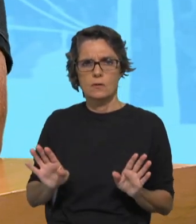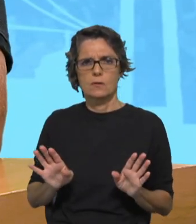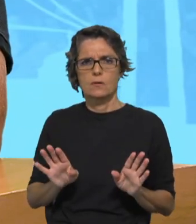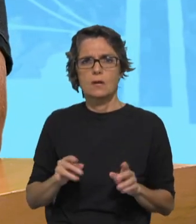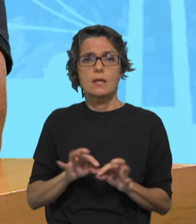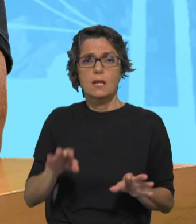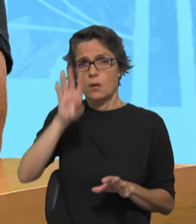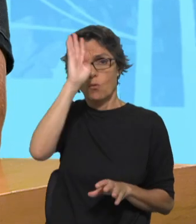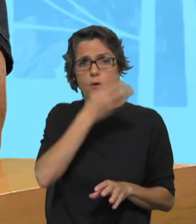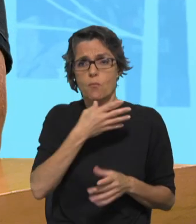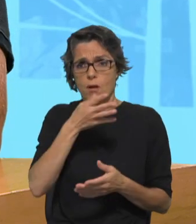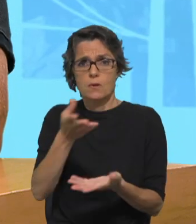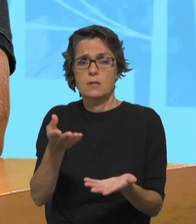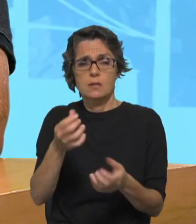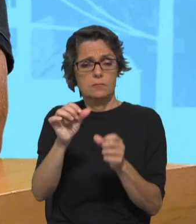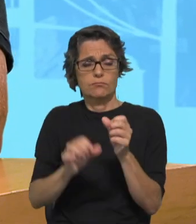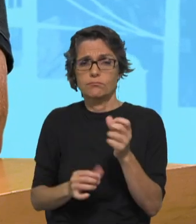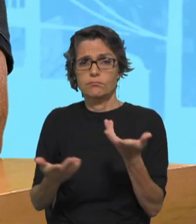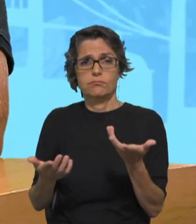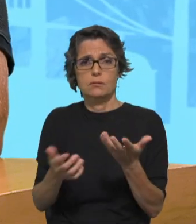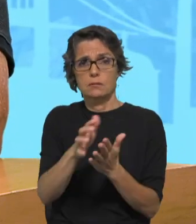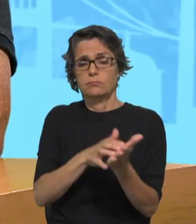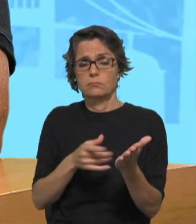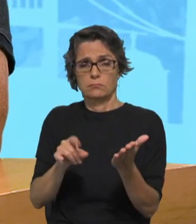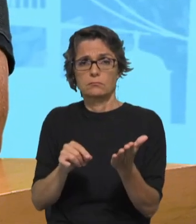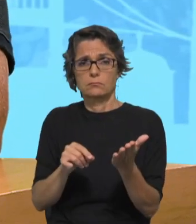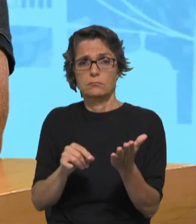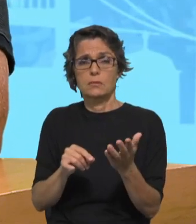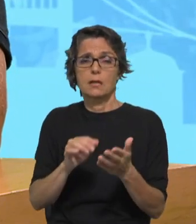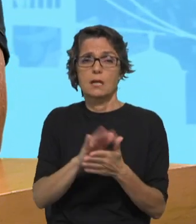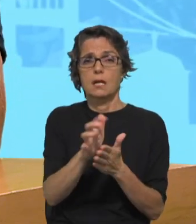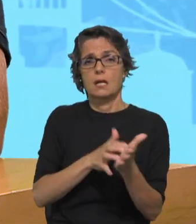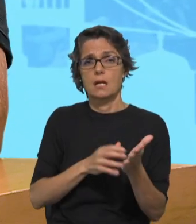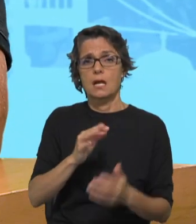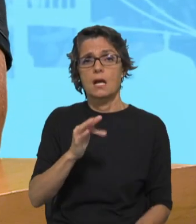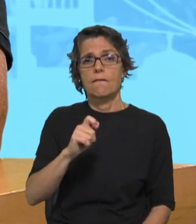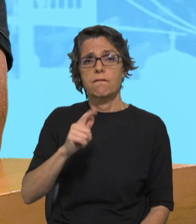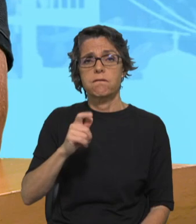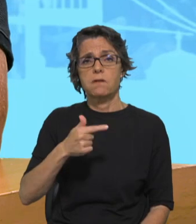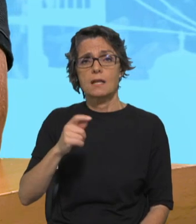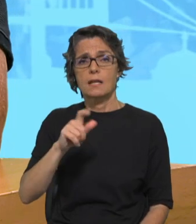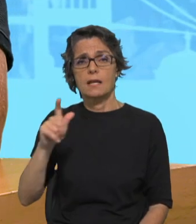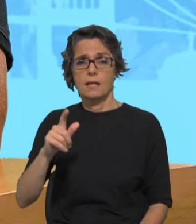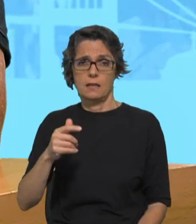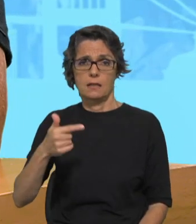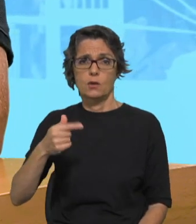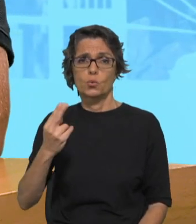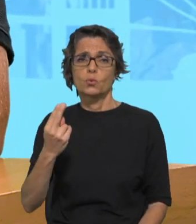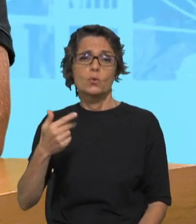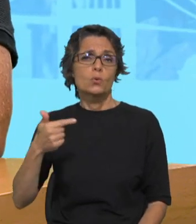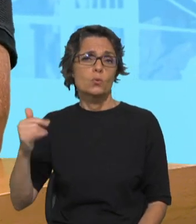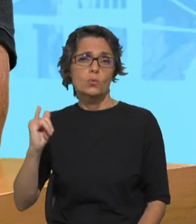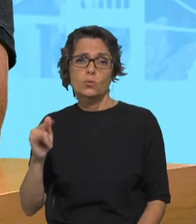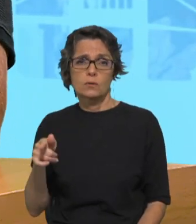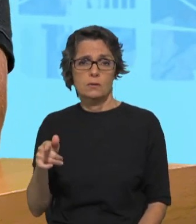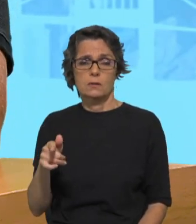Francisco tem dito muitas vezes e escreveu esta maravilhosa encíclica Fratelli Tutti. Nós somos todos irmãos. A